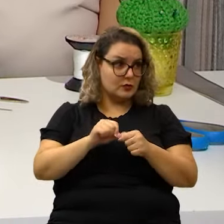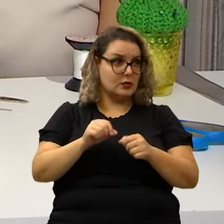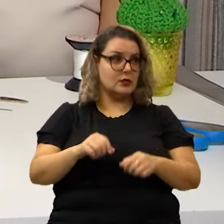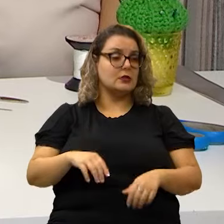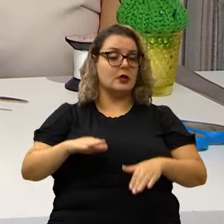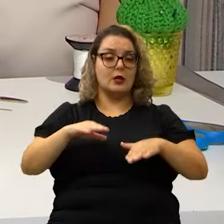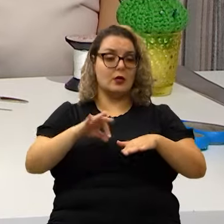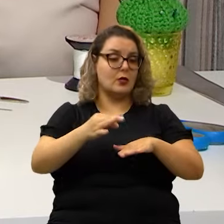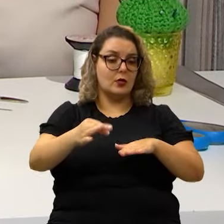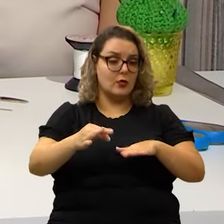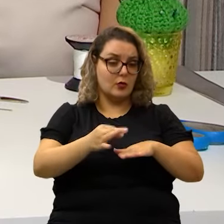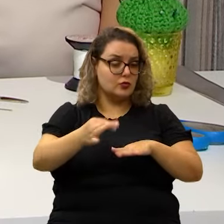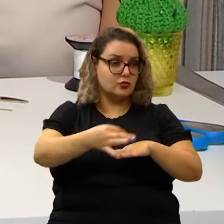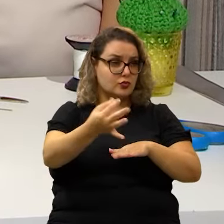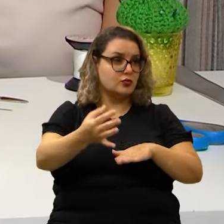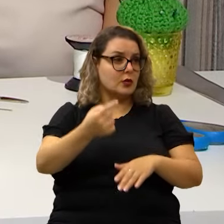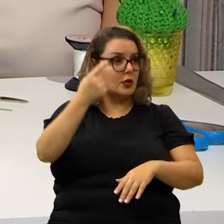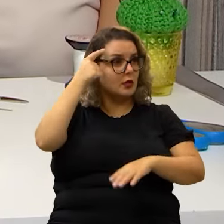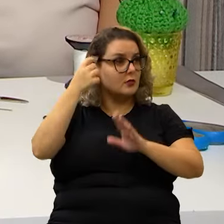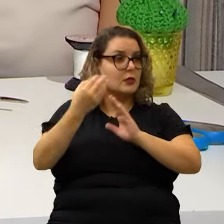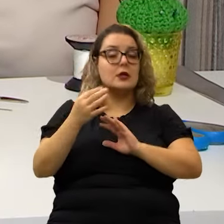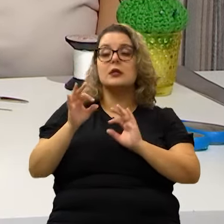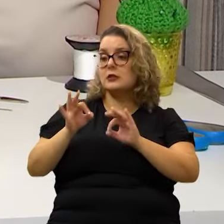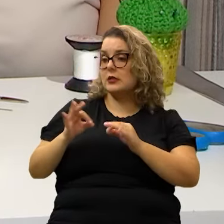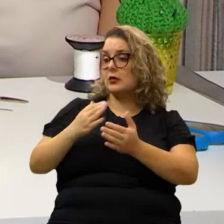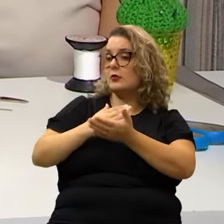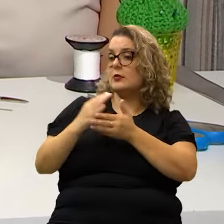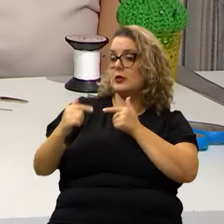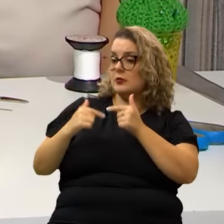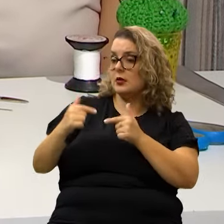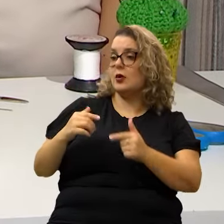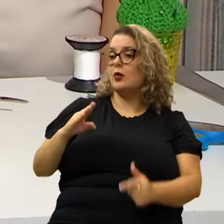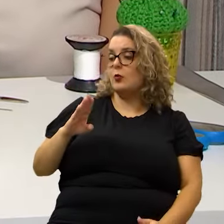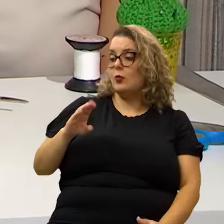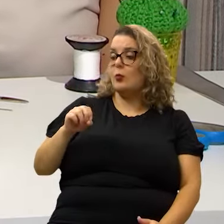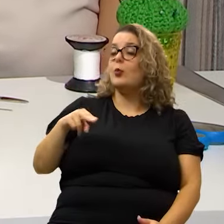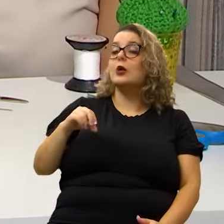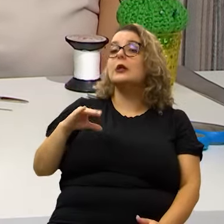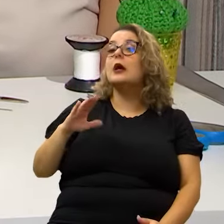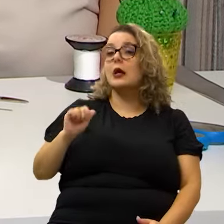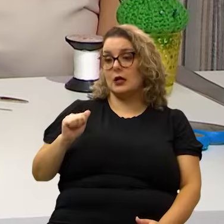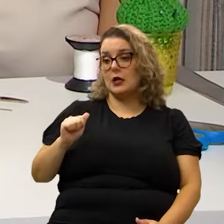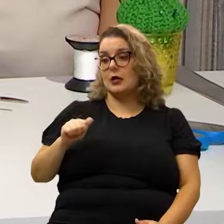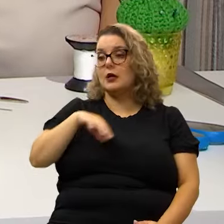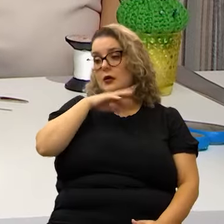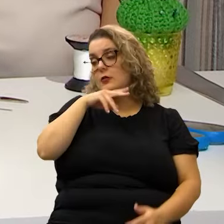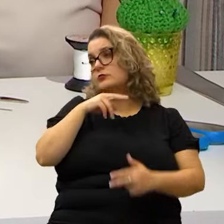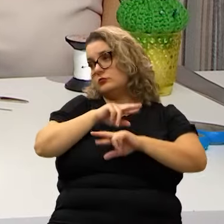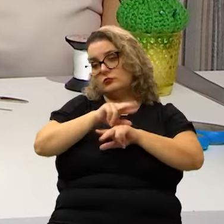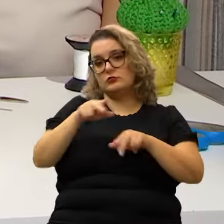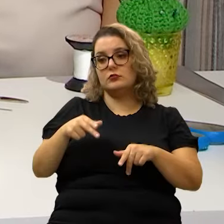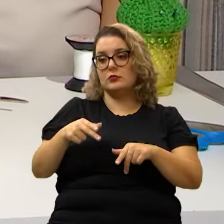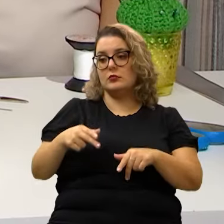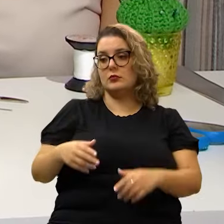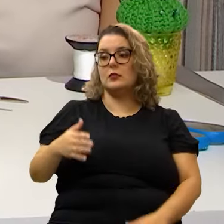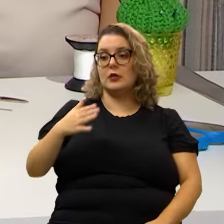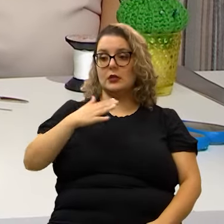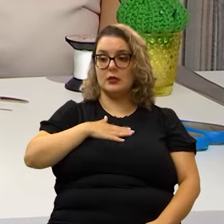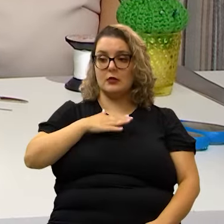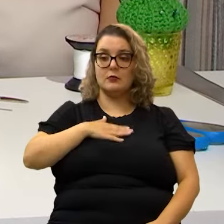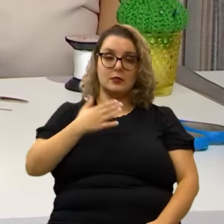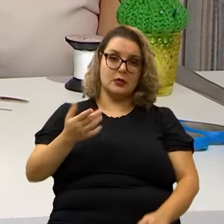costura criativa. Por que bonecas? Exatamente. A ideia de começar a trabalhar com bonecas e com os bichinhos de forma geral veio